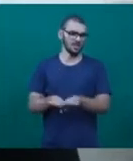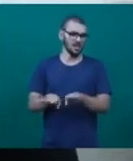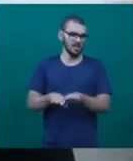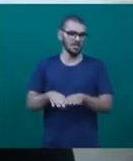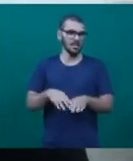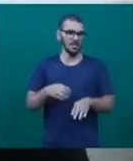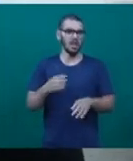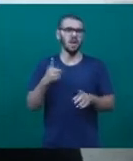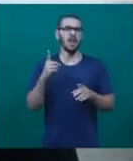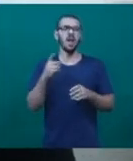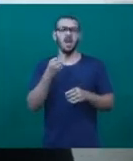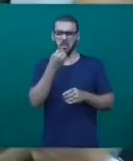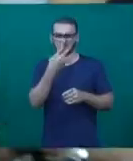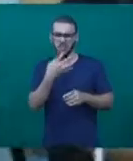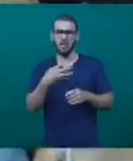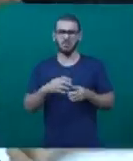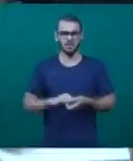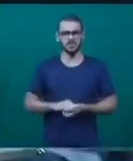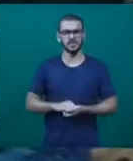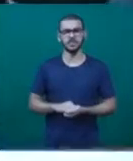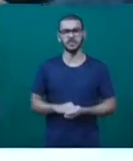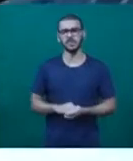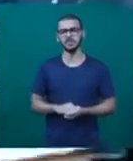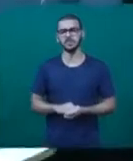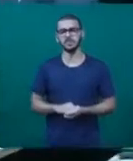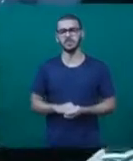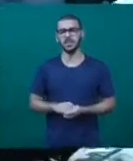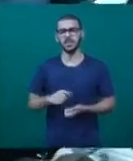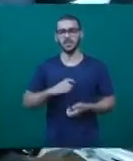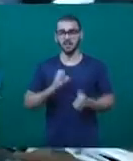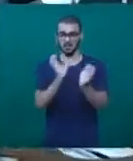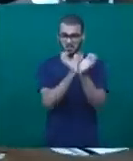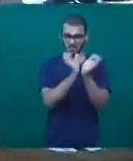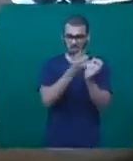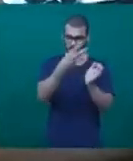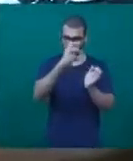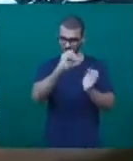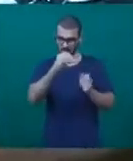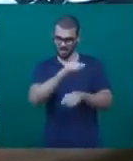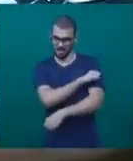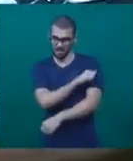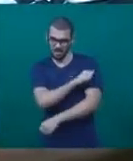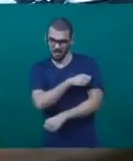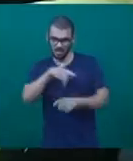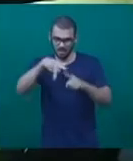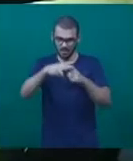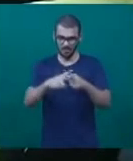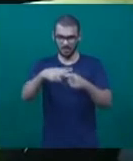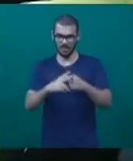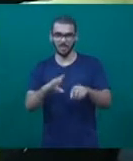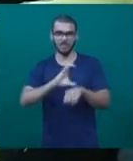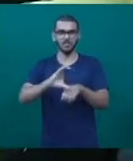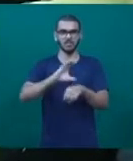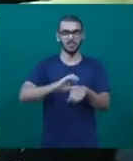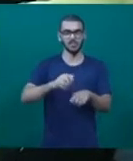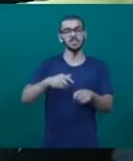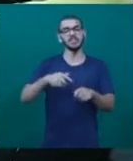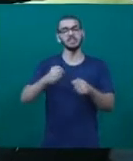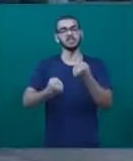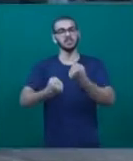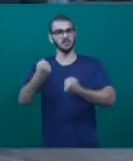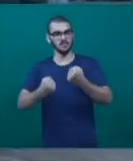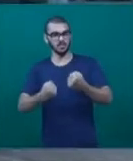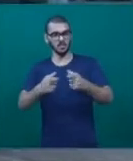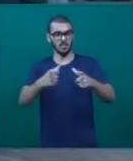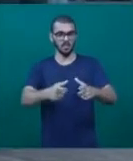bem complexo e bem interessante. Celso e Fernando fazem parte da turma de 30 alunos do curso de mecânica automotiva oferecida pelo